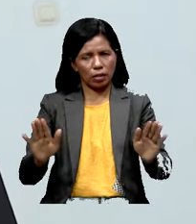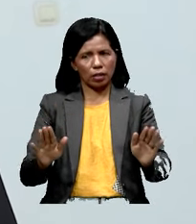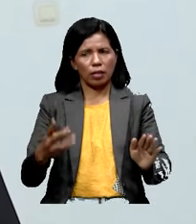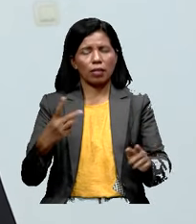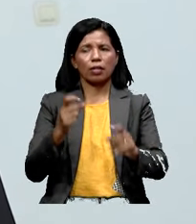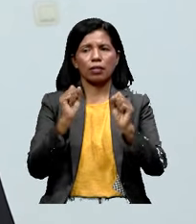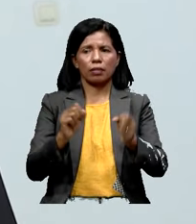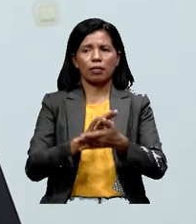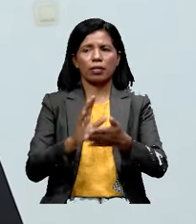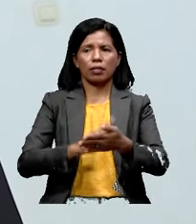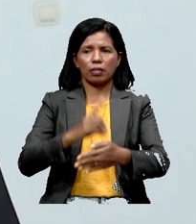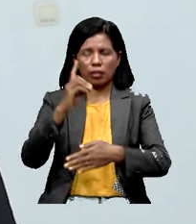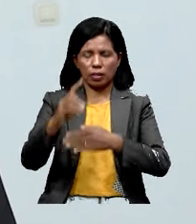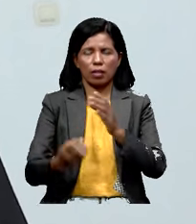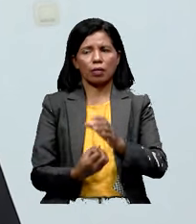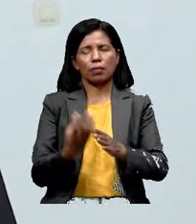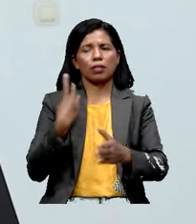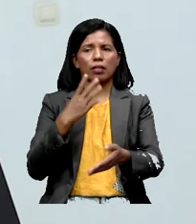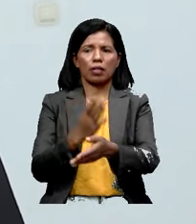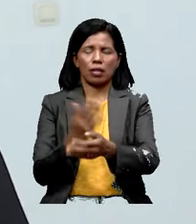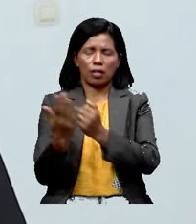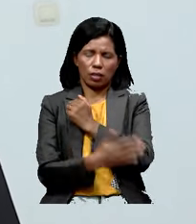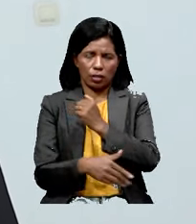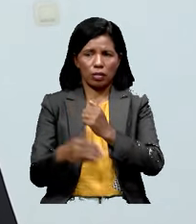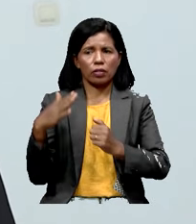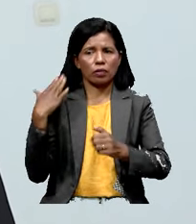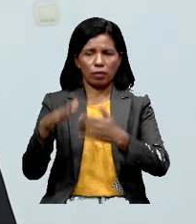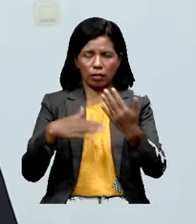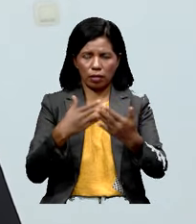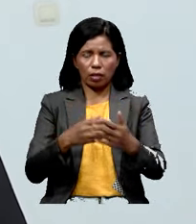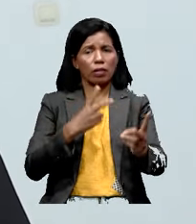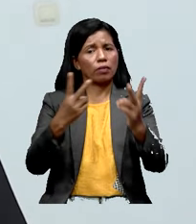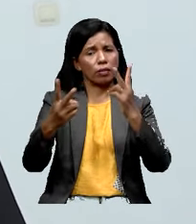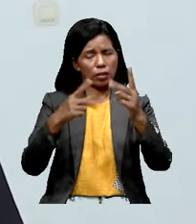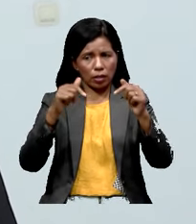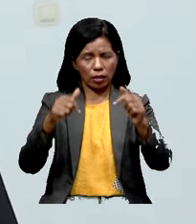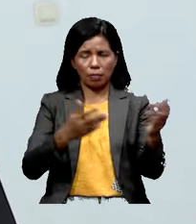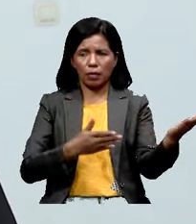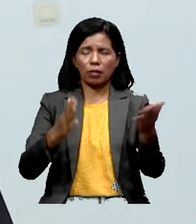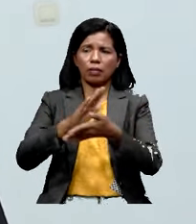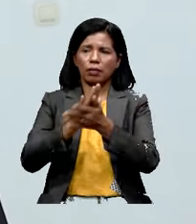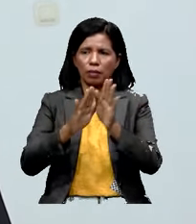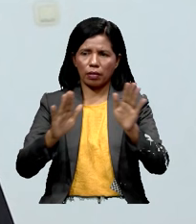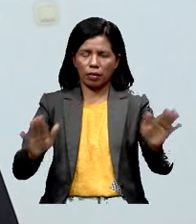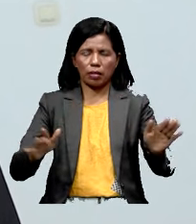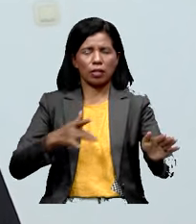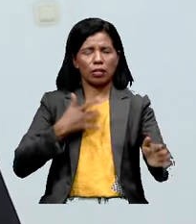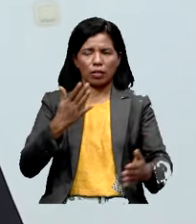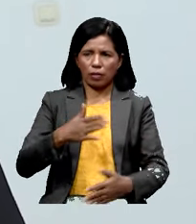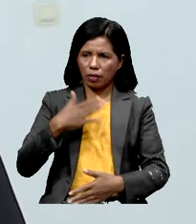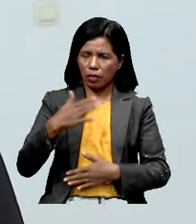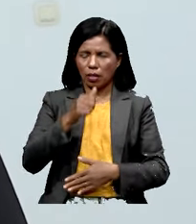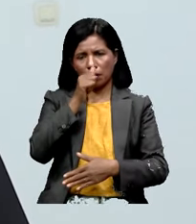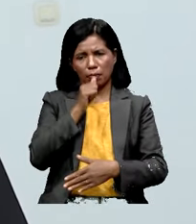mag bele desenvolve no habura itene rai. Ba joven sira husi Santo Padre ni visita irene, bele lori paz, harmonia, ili